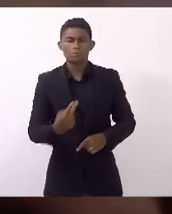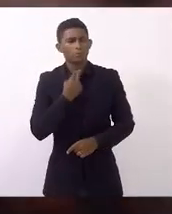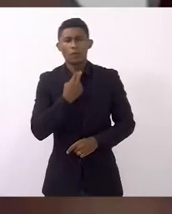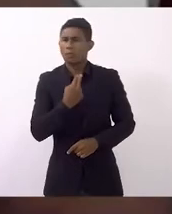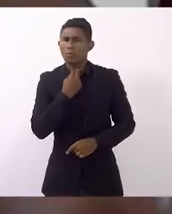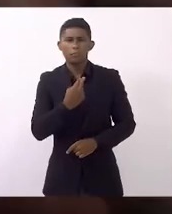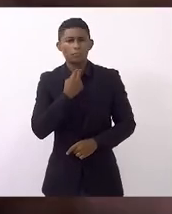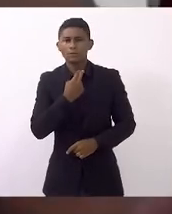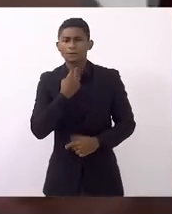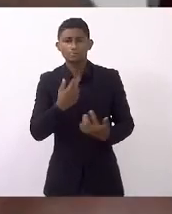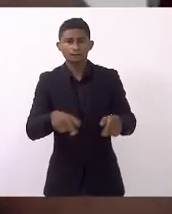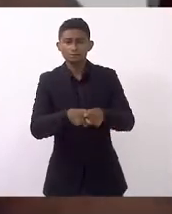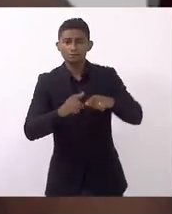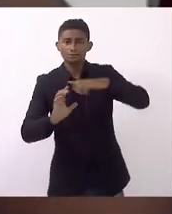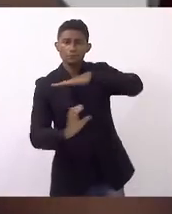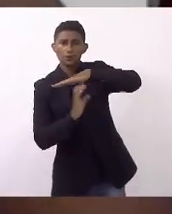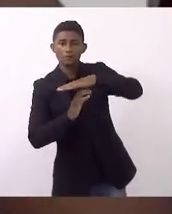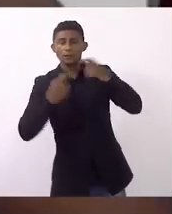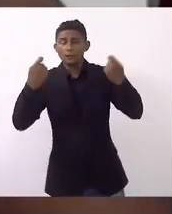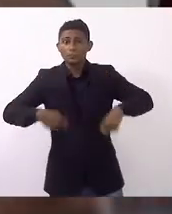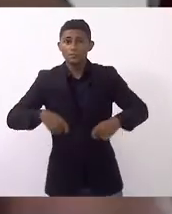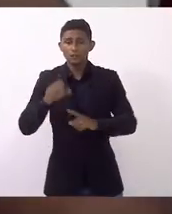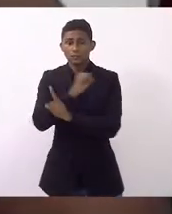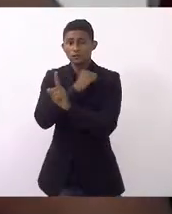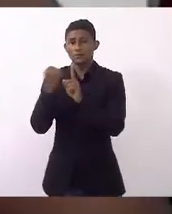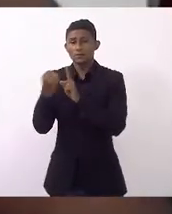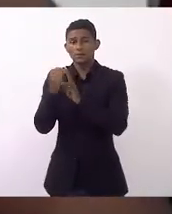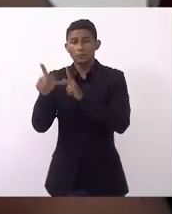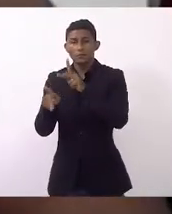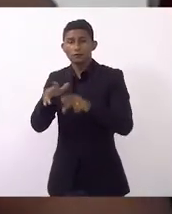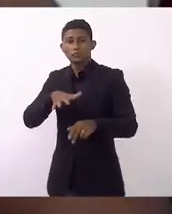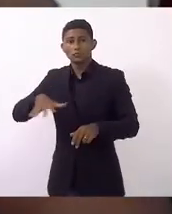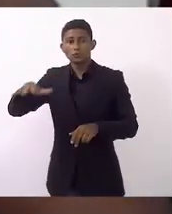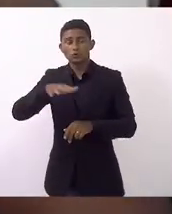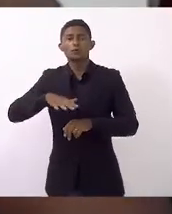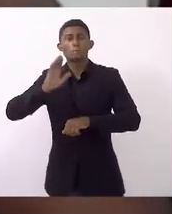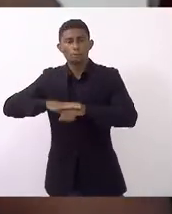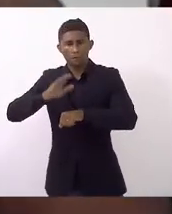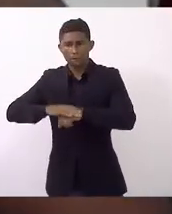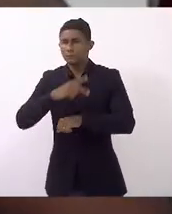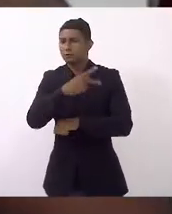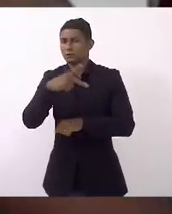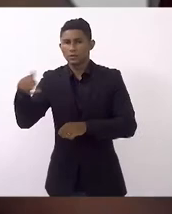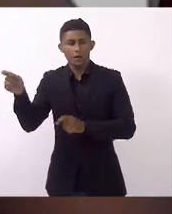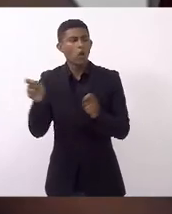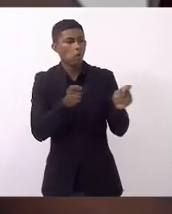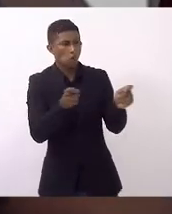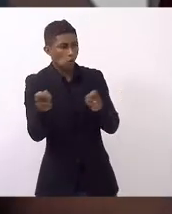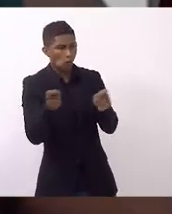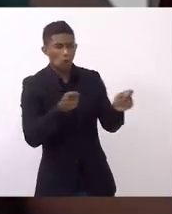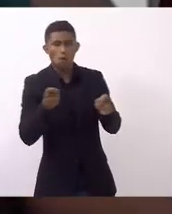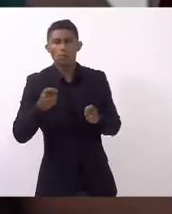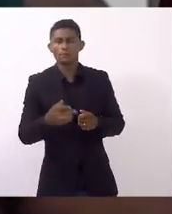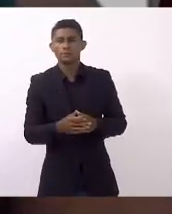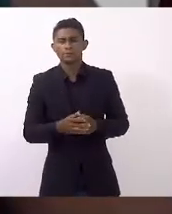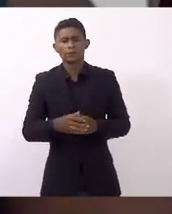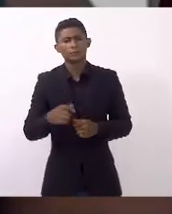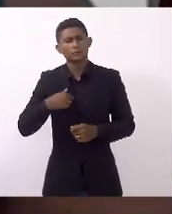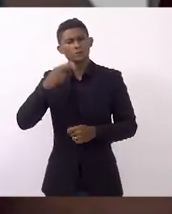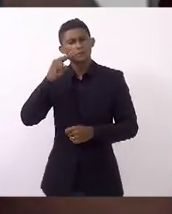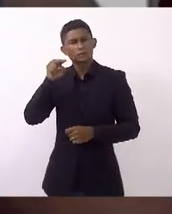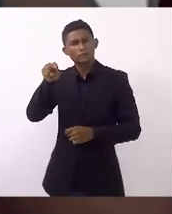ela esteja sob o controle social da população a que ela serve. É muito triste ver que o governo